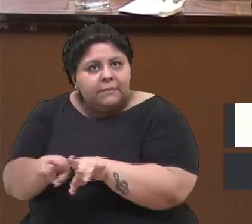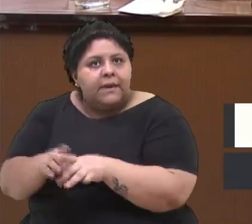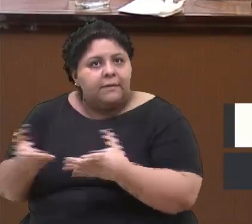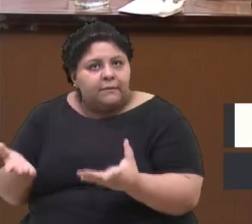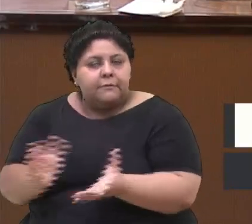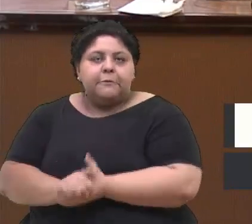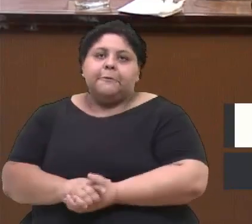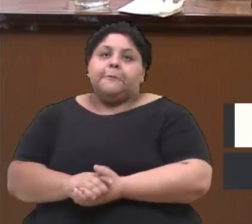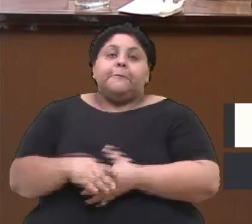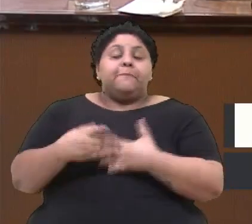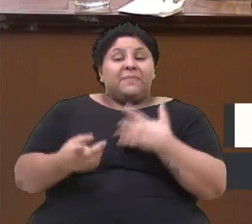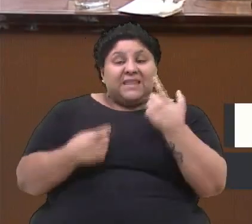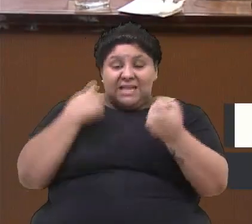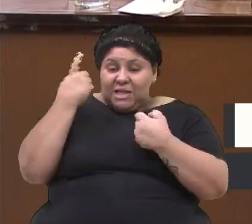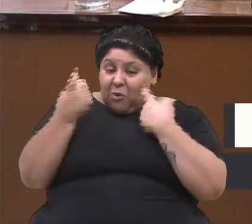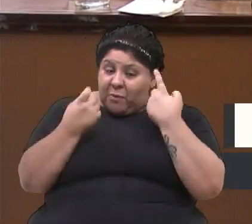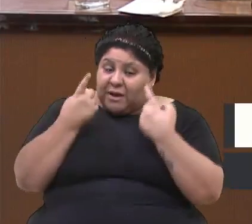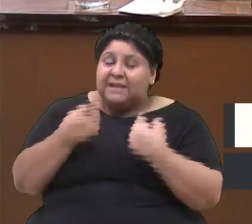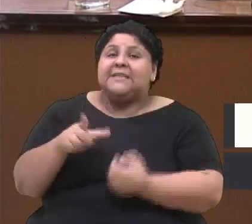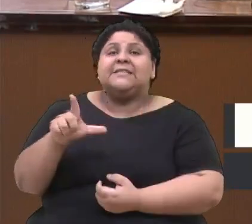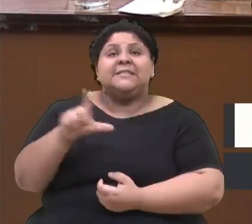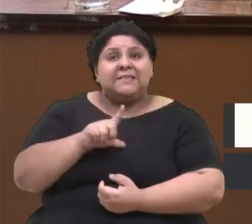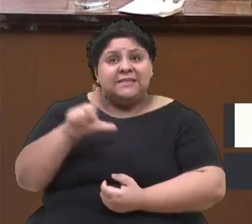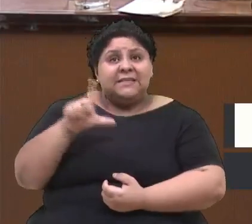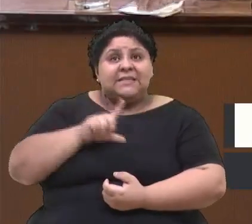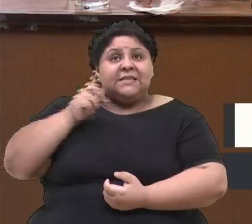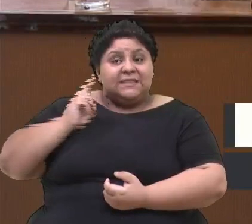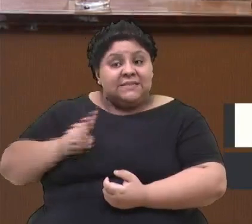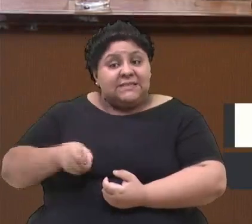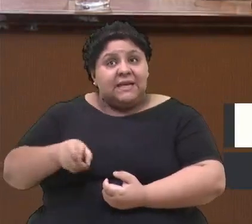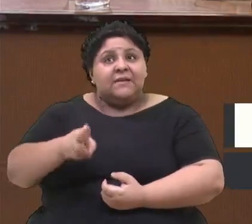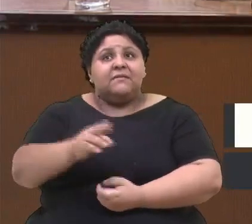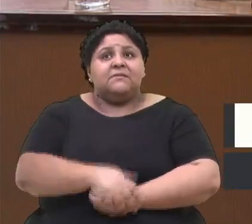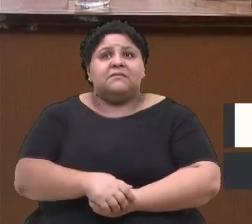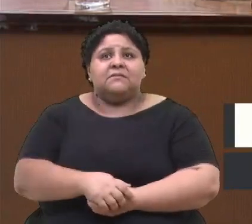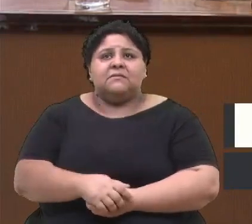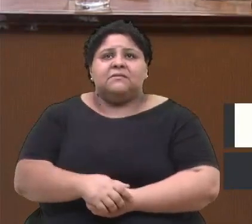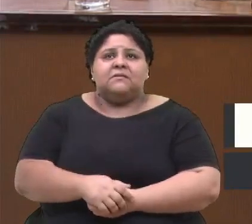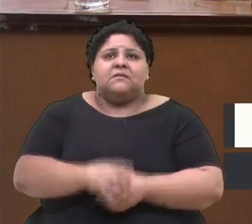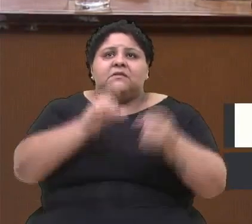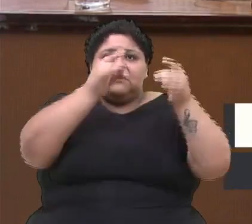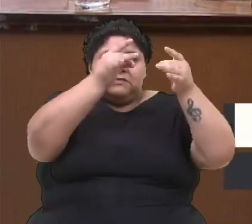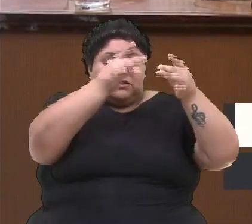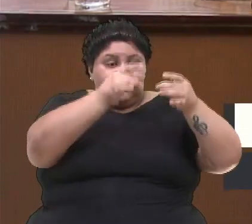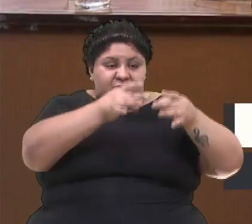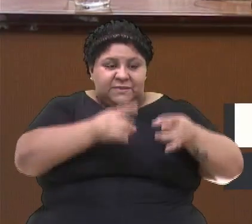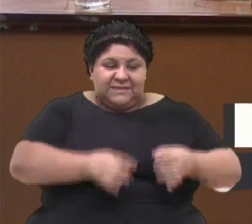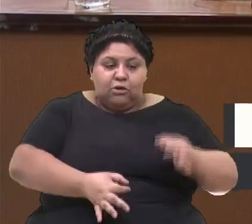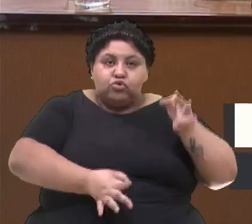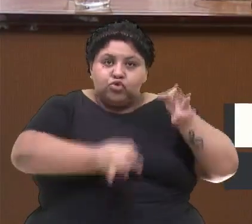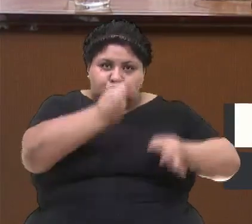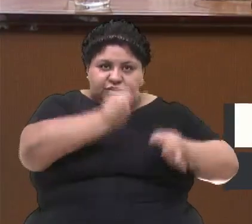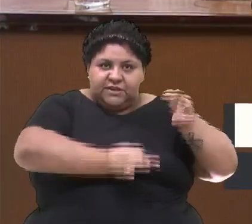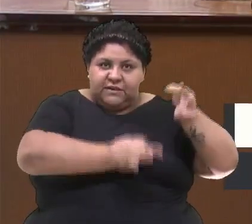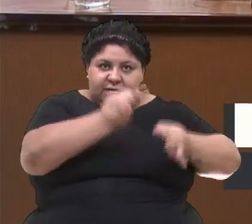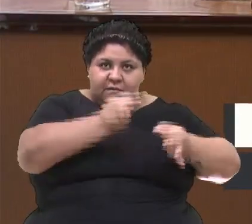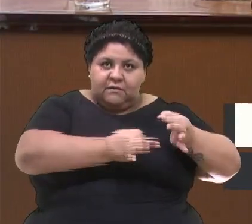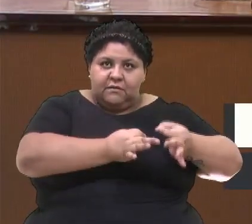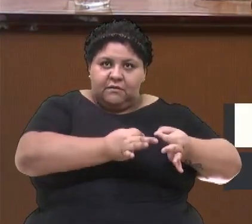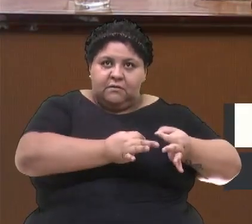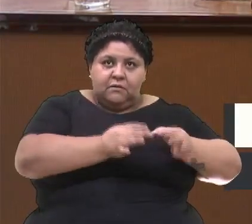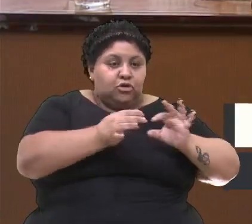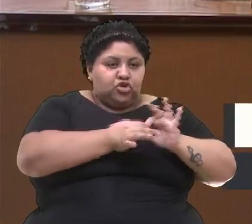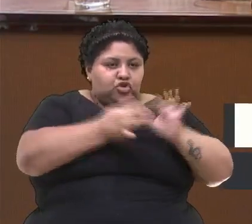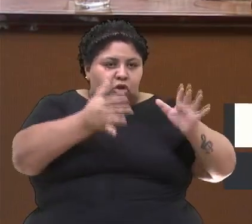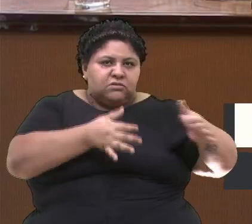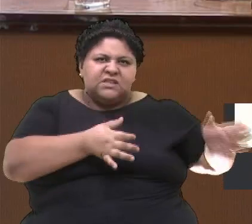Então a preocupação tem que e deve sempre ser essa, em especial do judiciário, que fica soltando esses